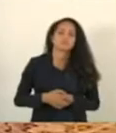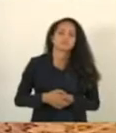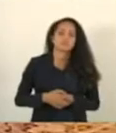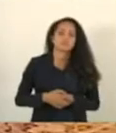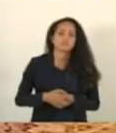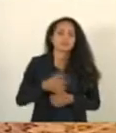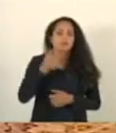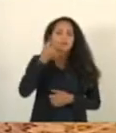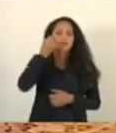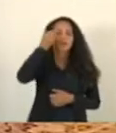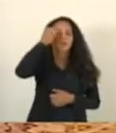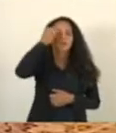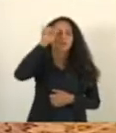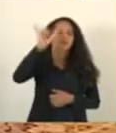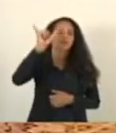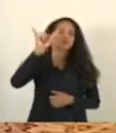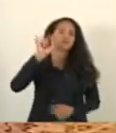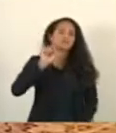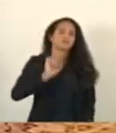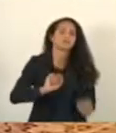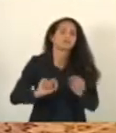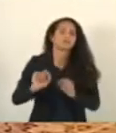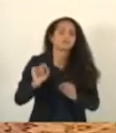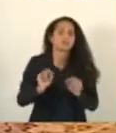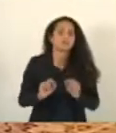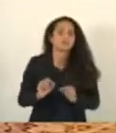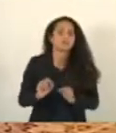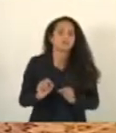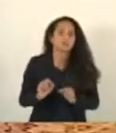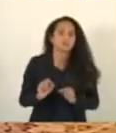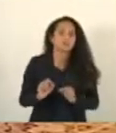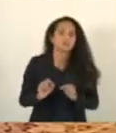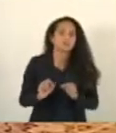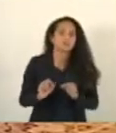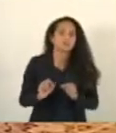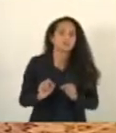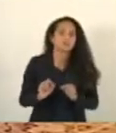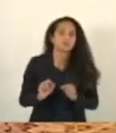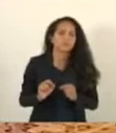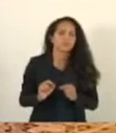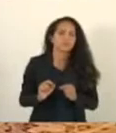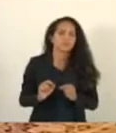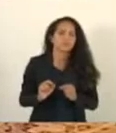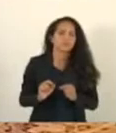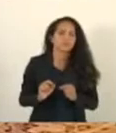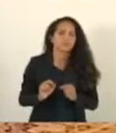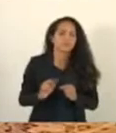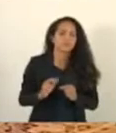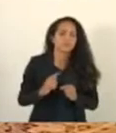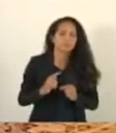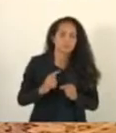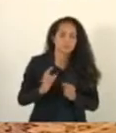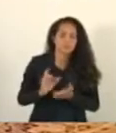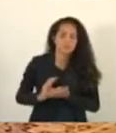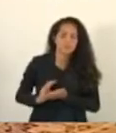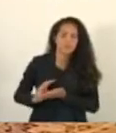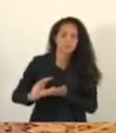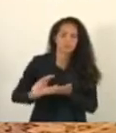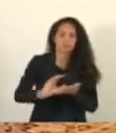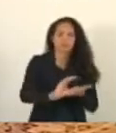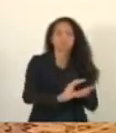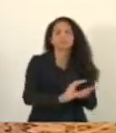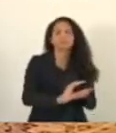terceirize um tratamento, que a gente não repasse recursos